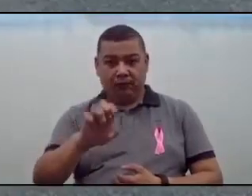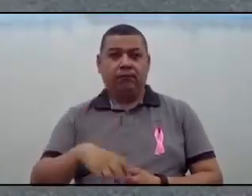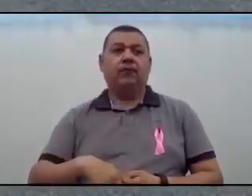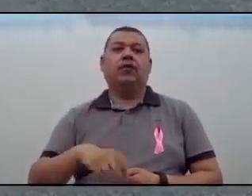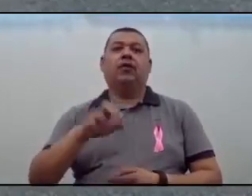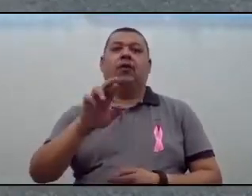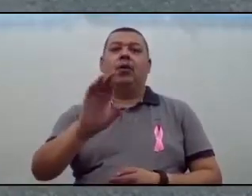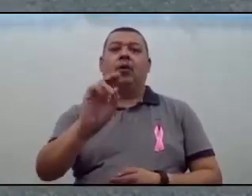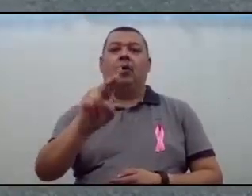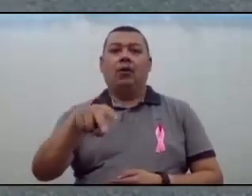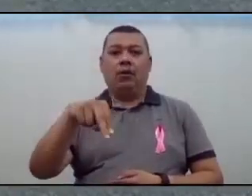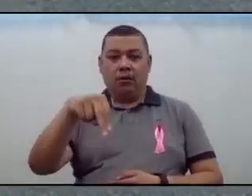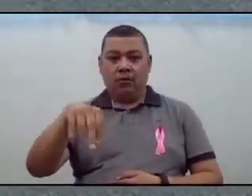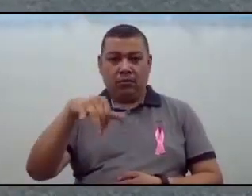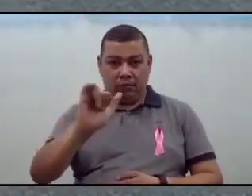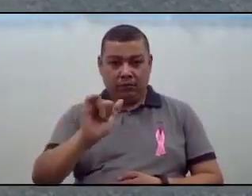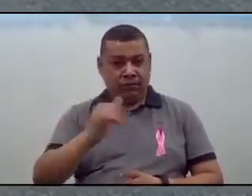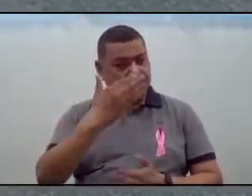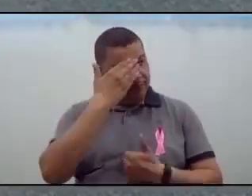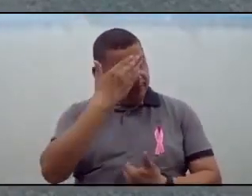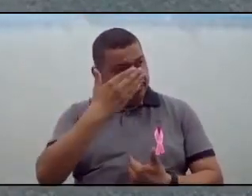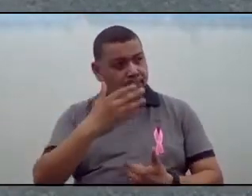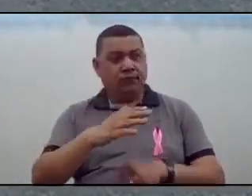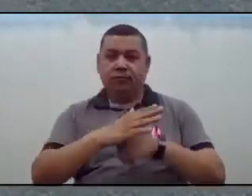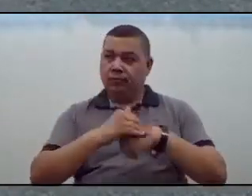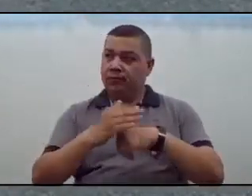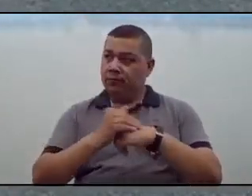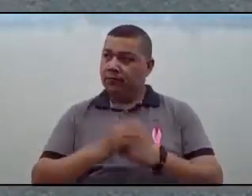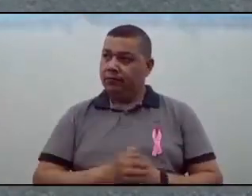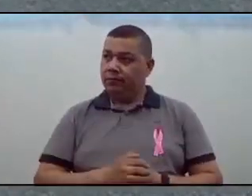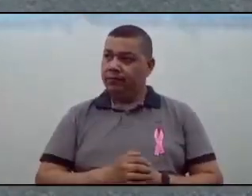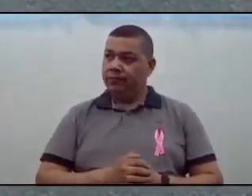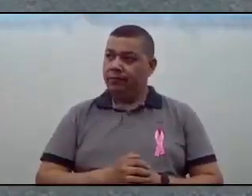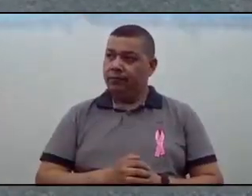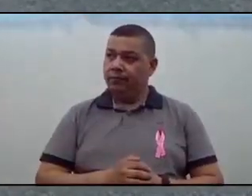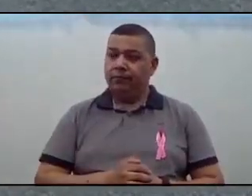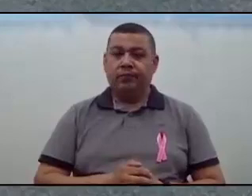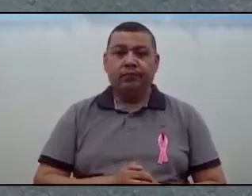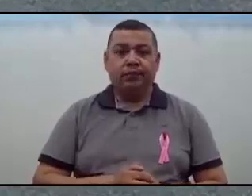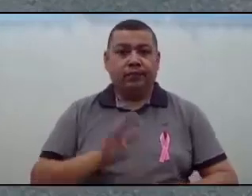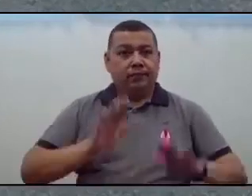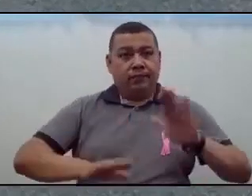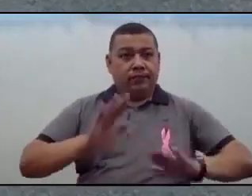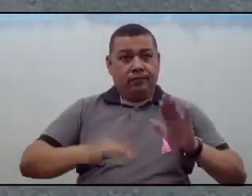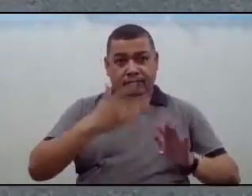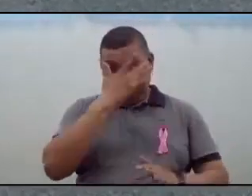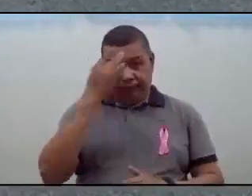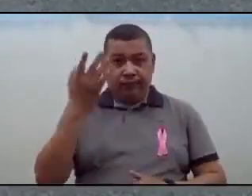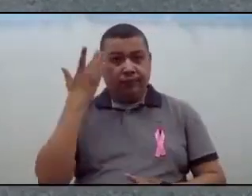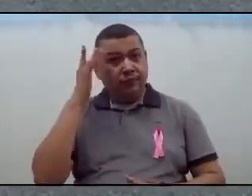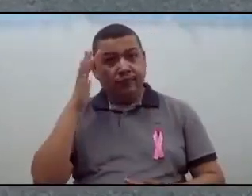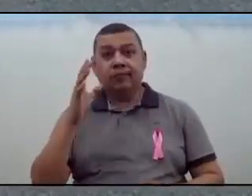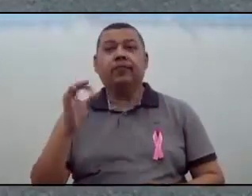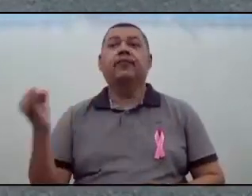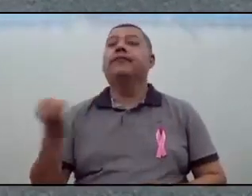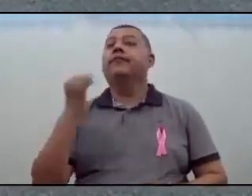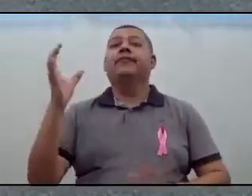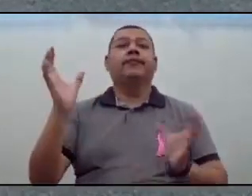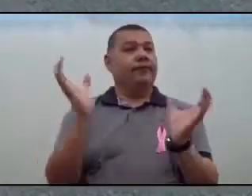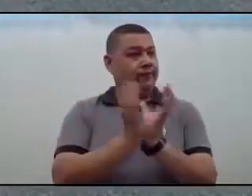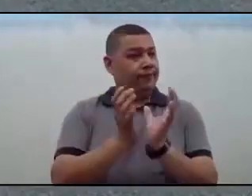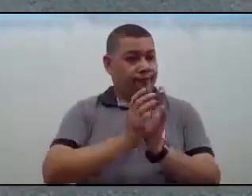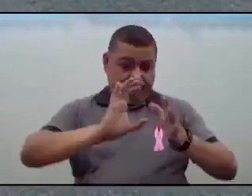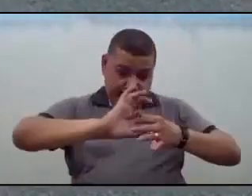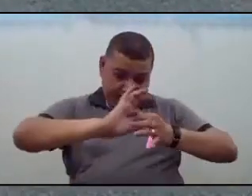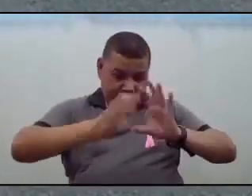pela dedicação. As pessoas, às vezes, não entendem a importância de uma equipe no contexto de estar